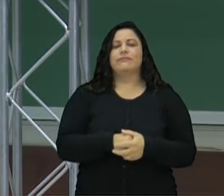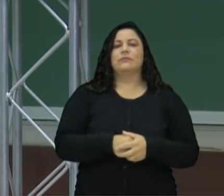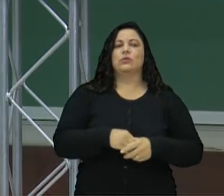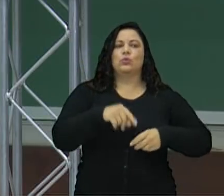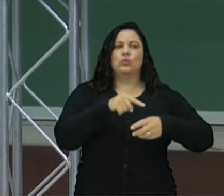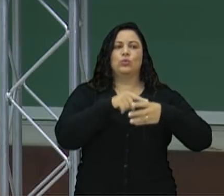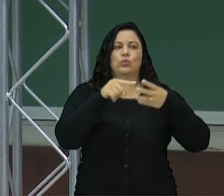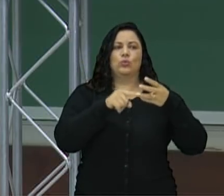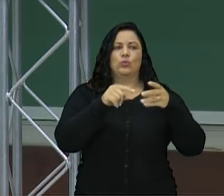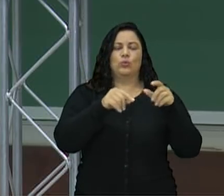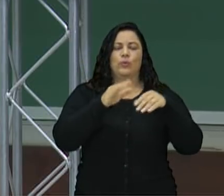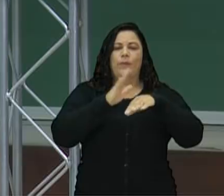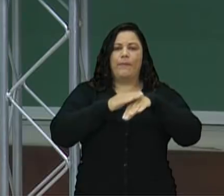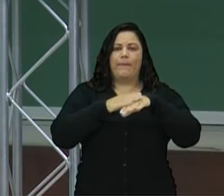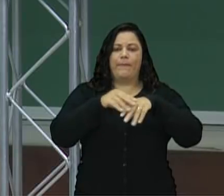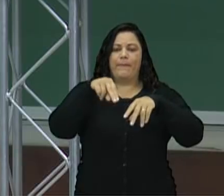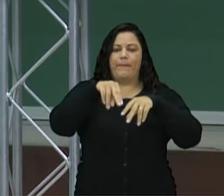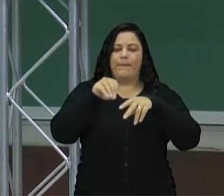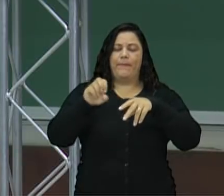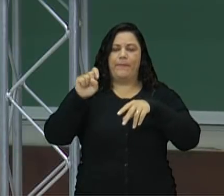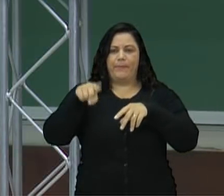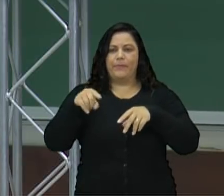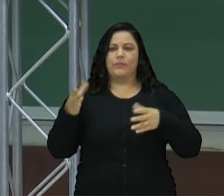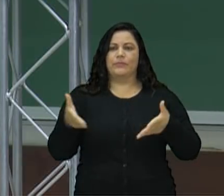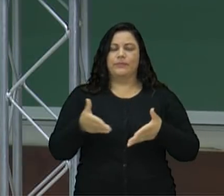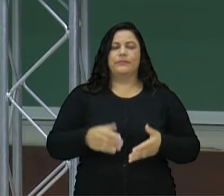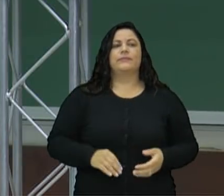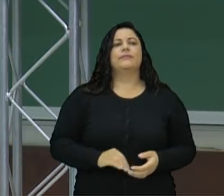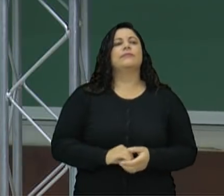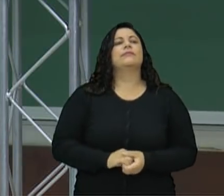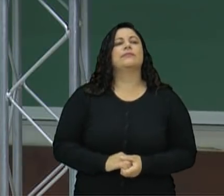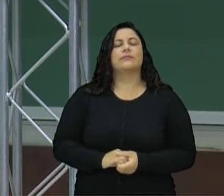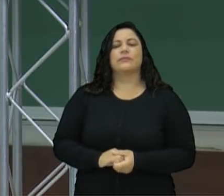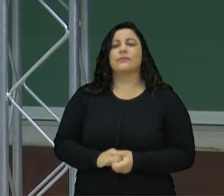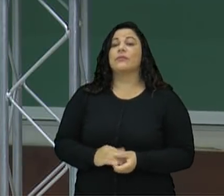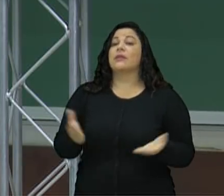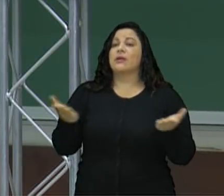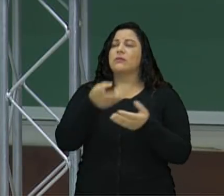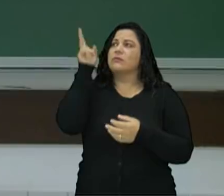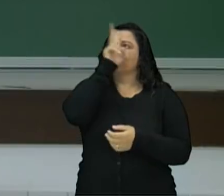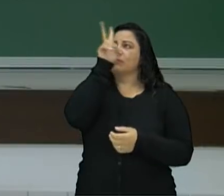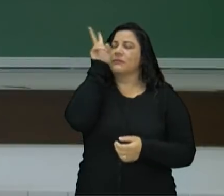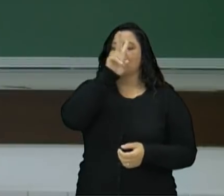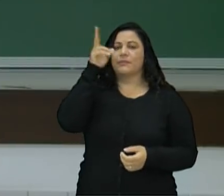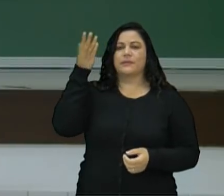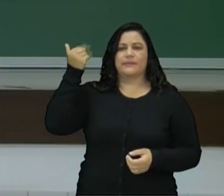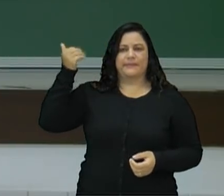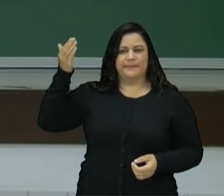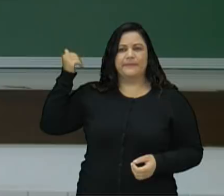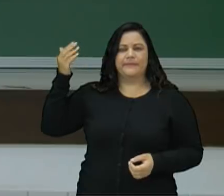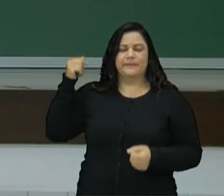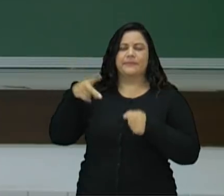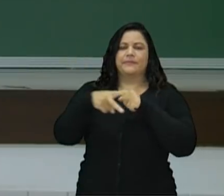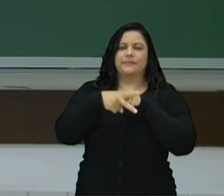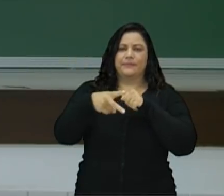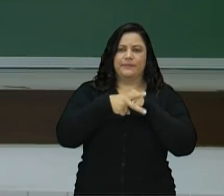no vós éreis, formando a paroxítona, ok? Então a gente está aí retomando essa questão da conjugação verbal com vocês, né, no